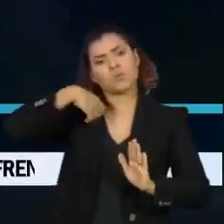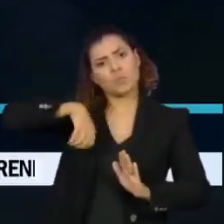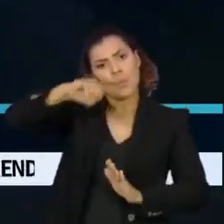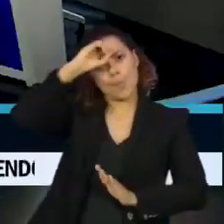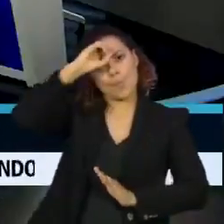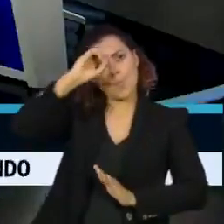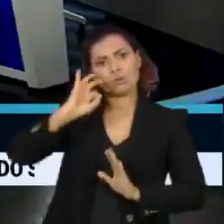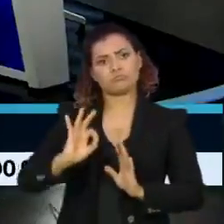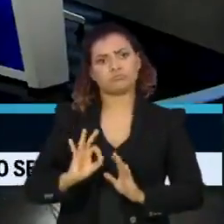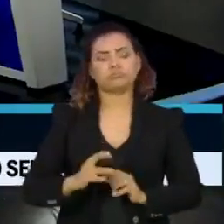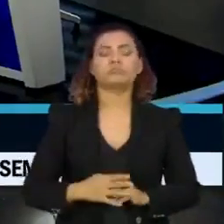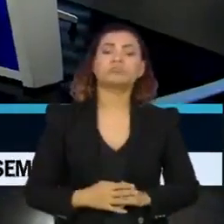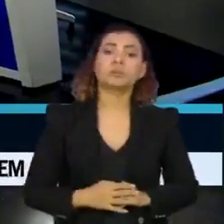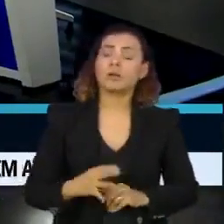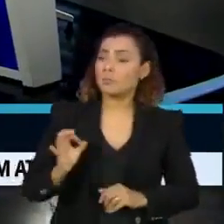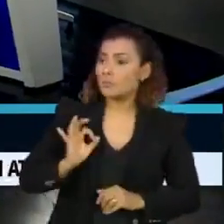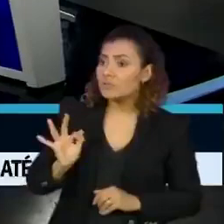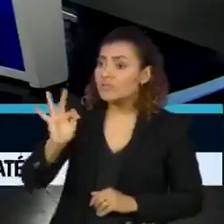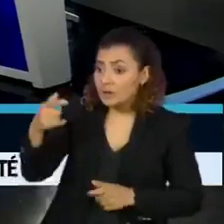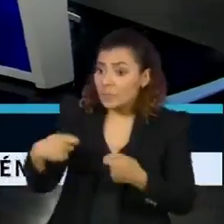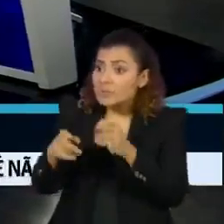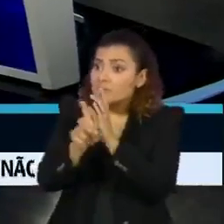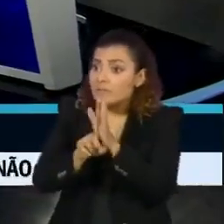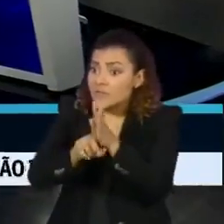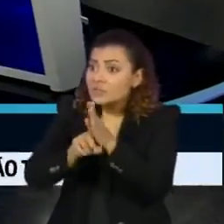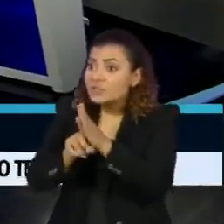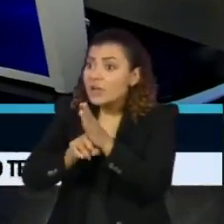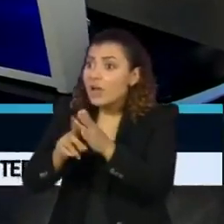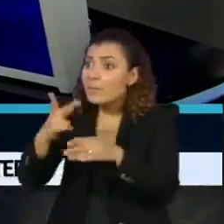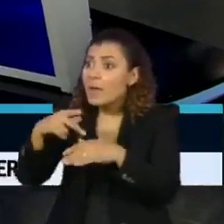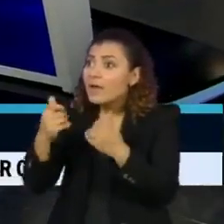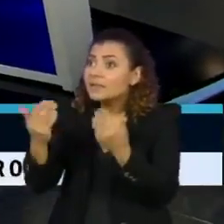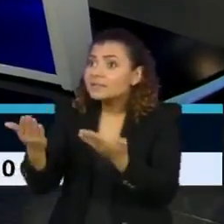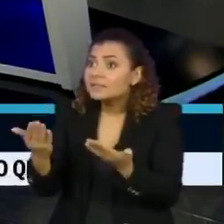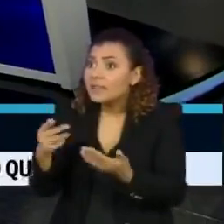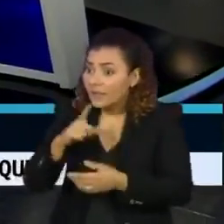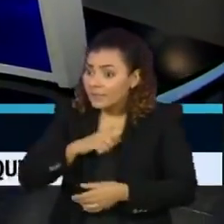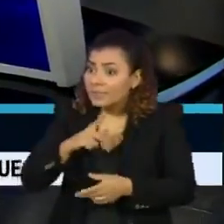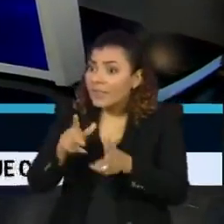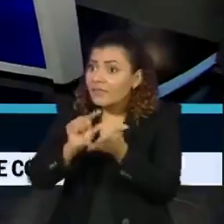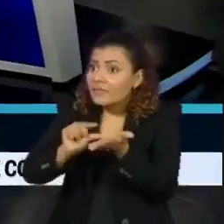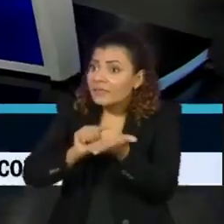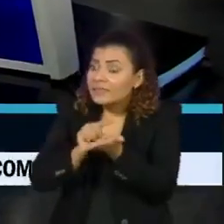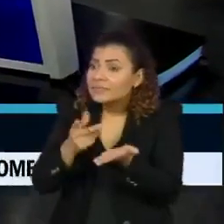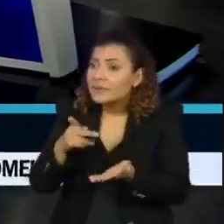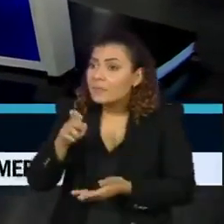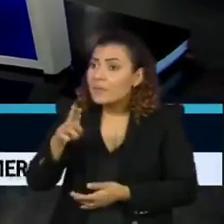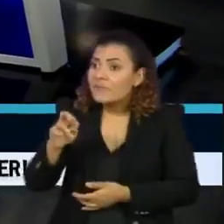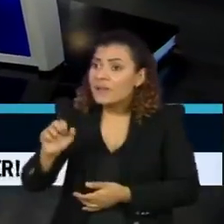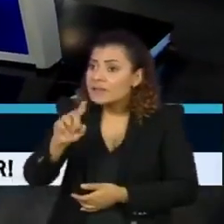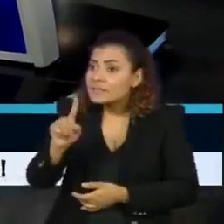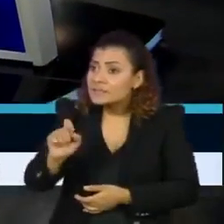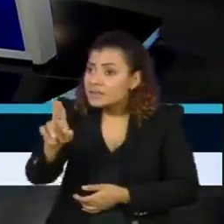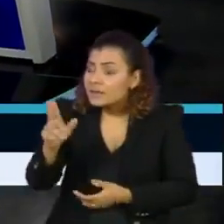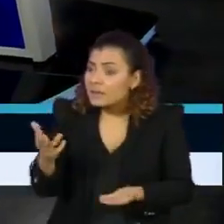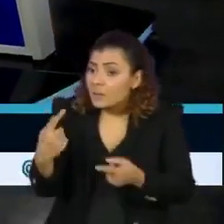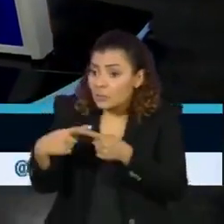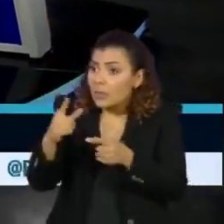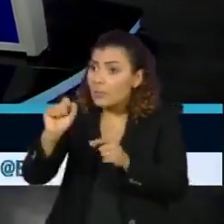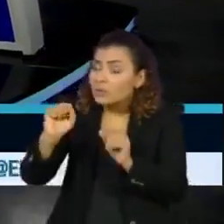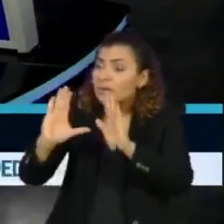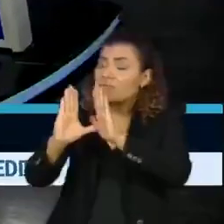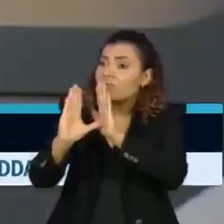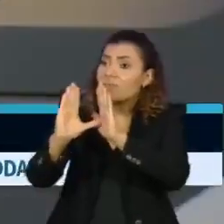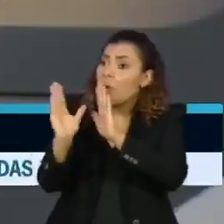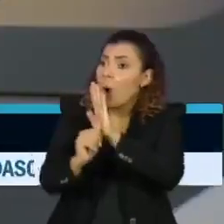Doutor Vecina, a Polícia Federal vai ter que investigar, inclusive, em países que têm a vacina da Pfizer, porque pode ser contrabando. Veja, ou